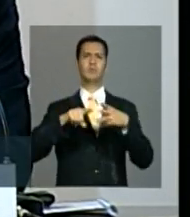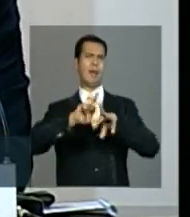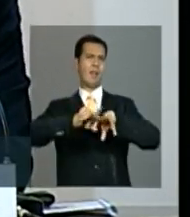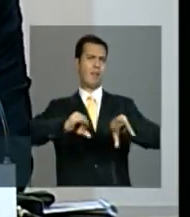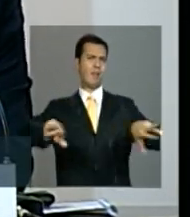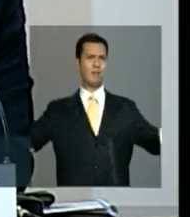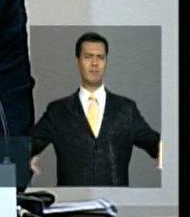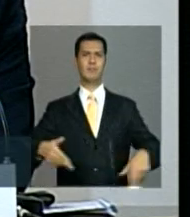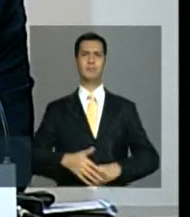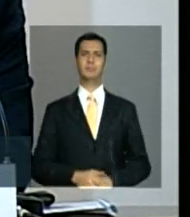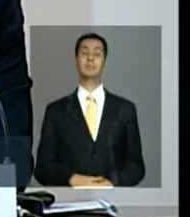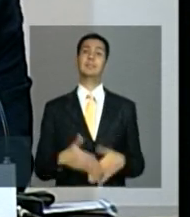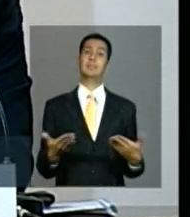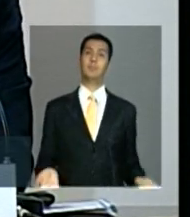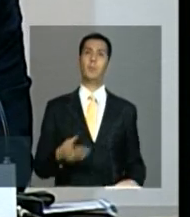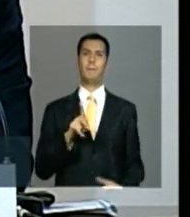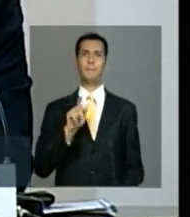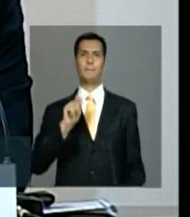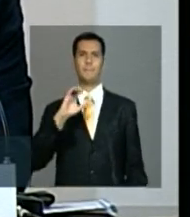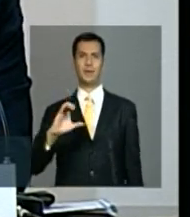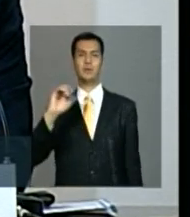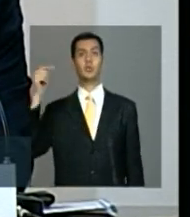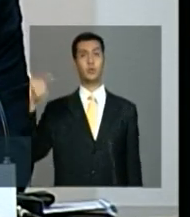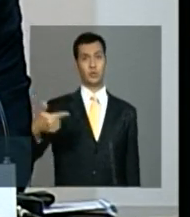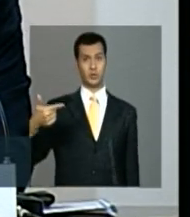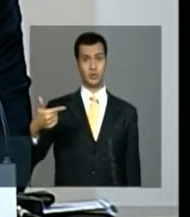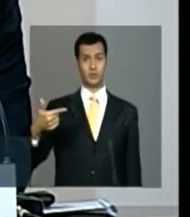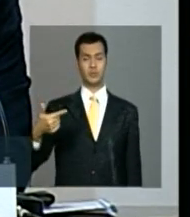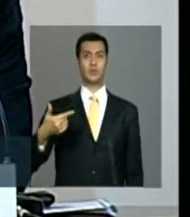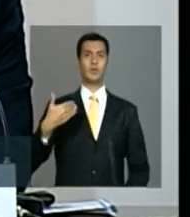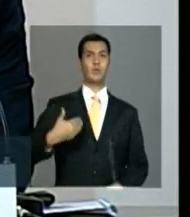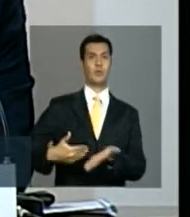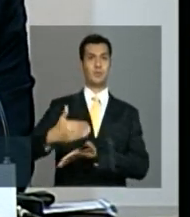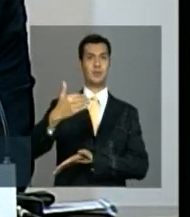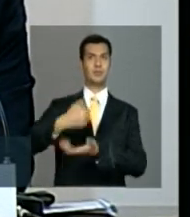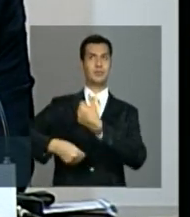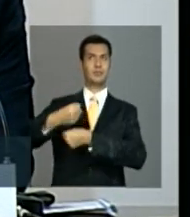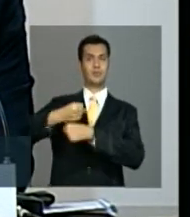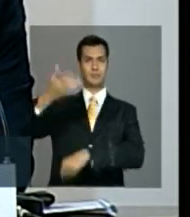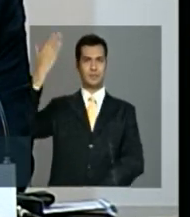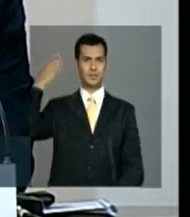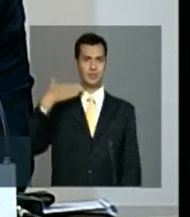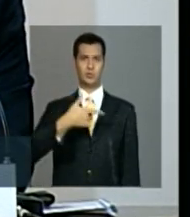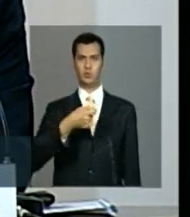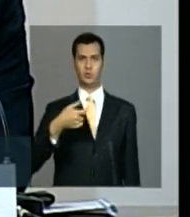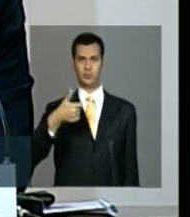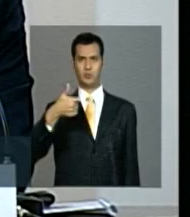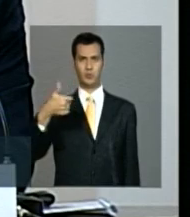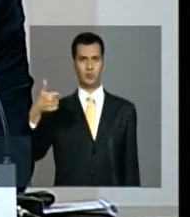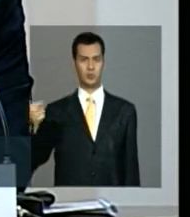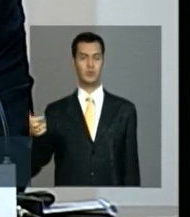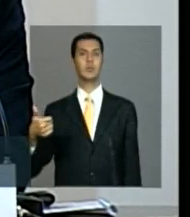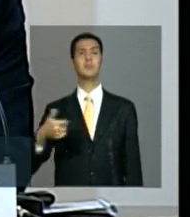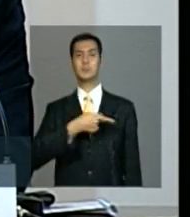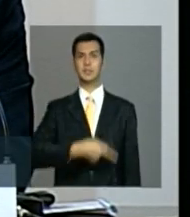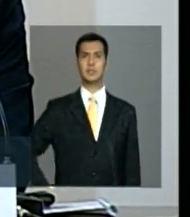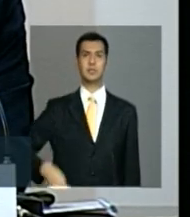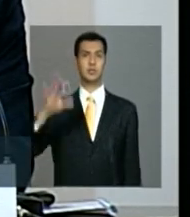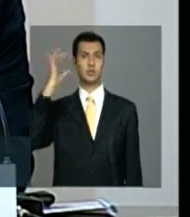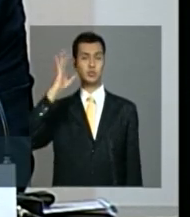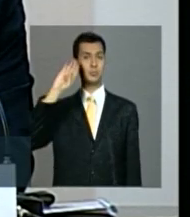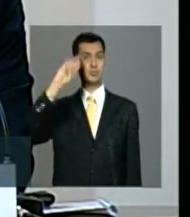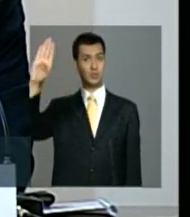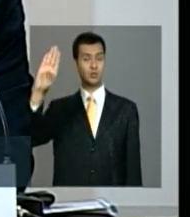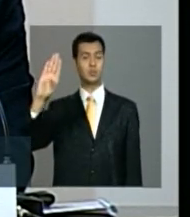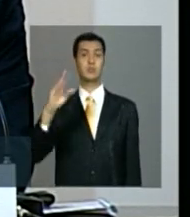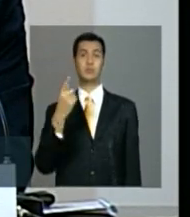pois muito bem no PAC 2 já no início do ano passado a presidenta Dilma priorizou e alocou